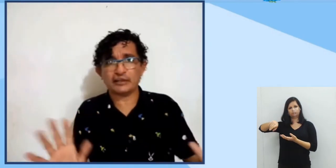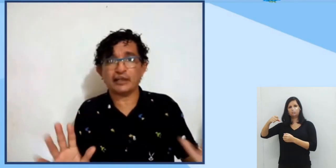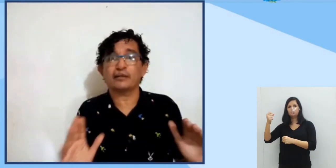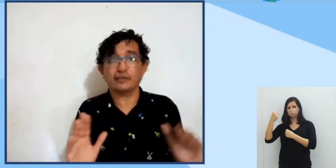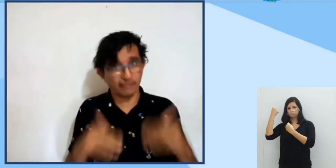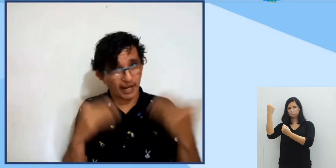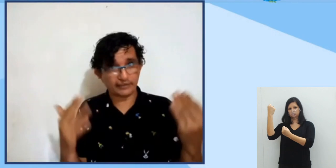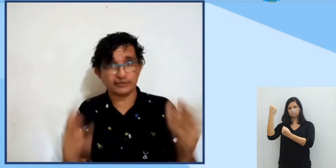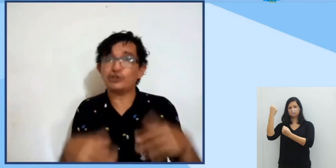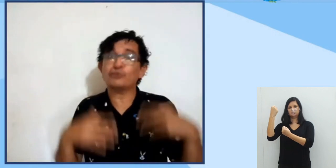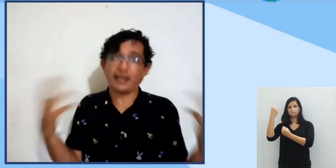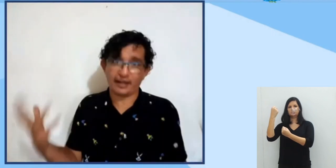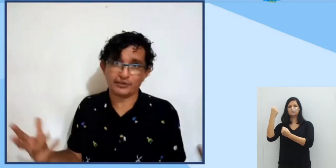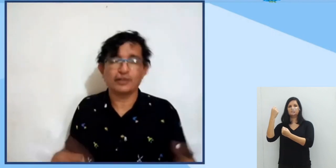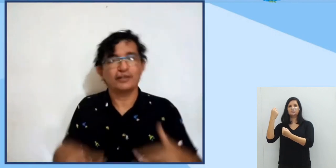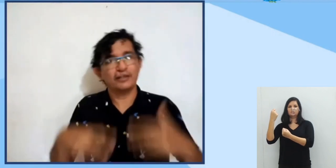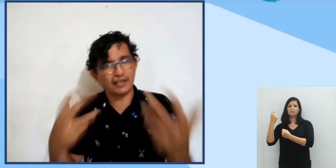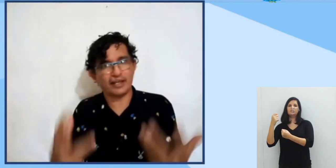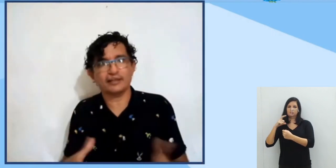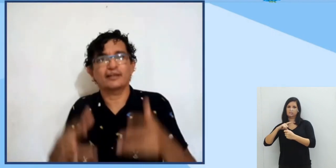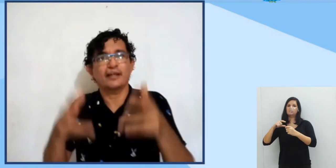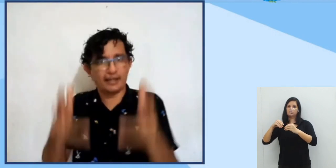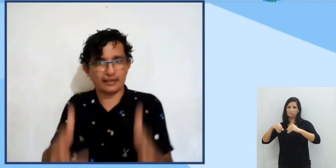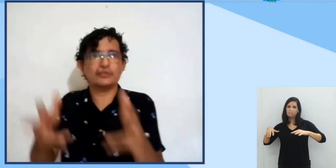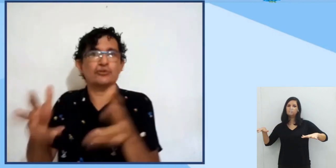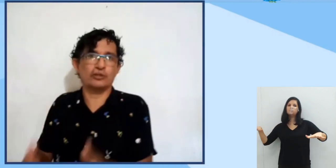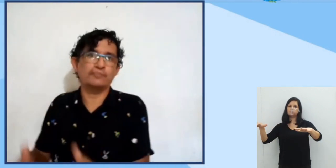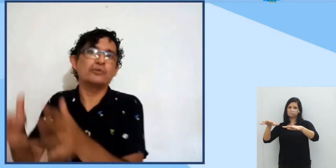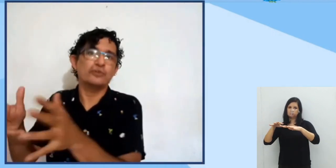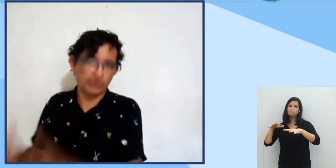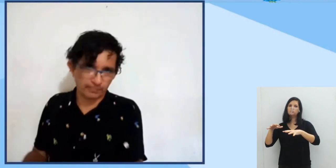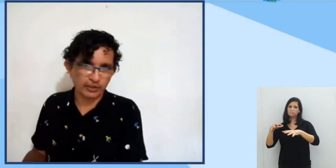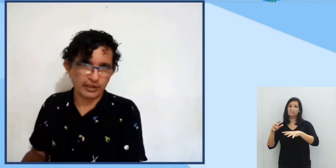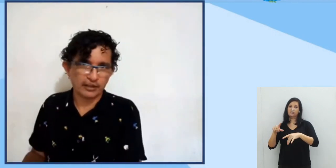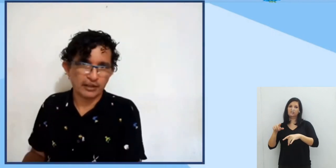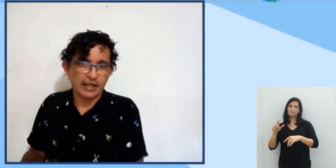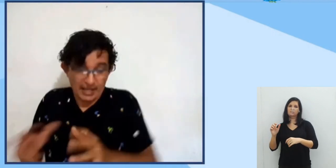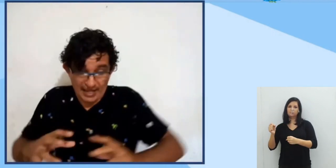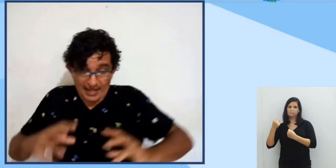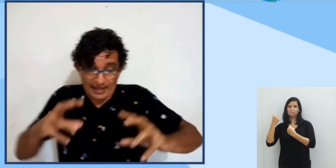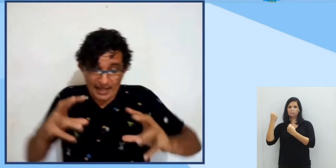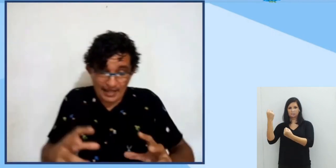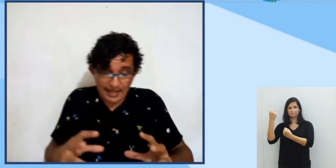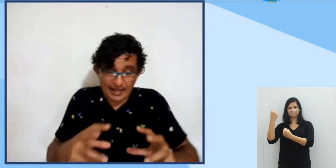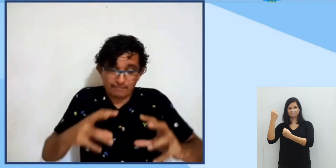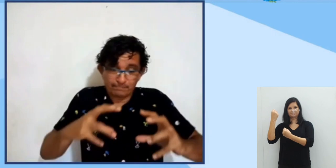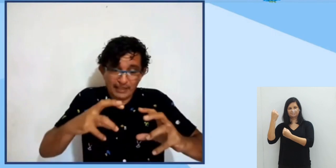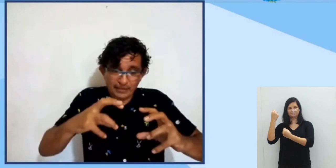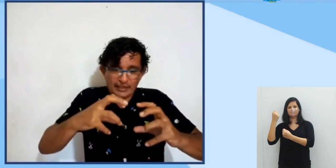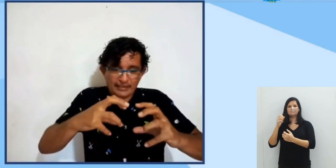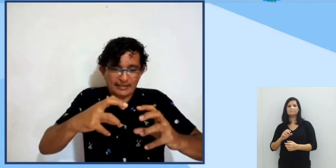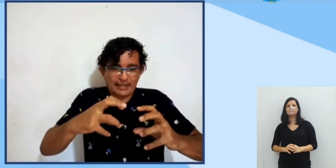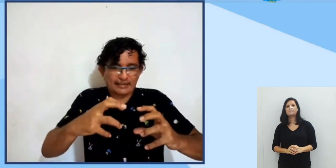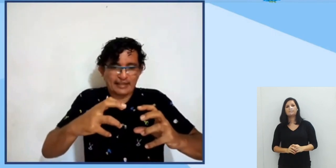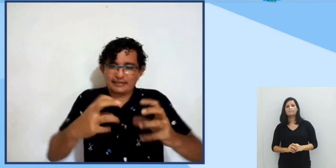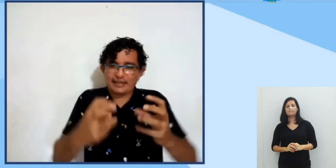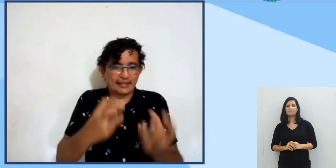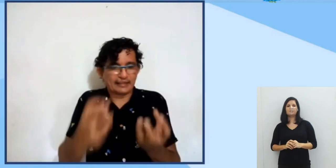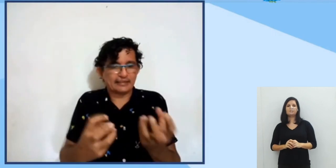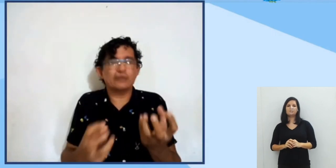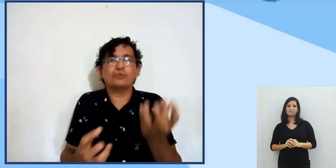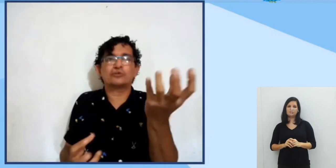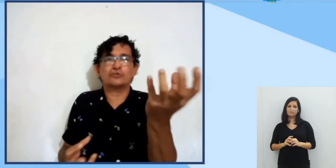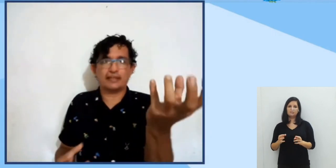rei poderia ter, e mais, tinham terras, e terra era sinônimo de poder. Dentro